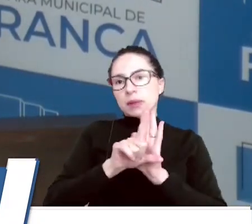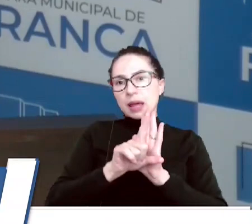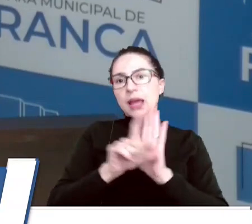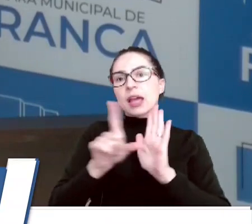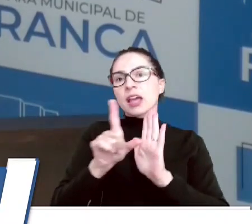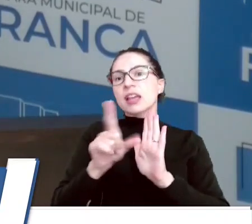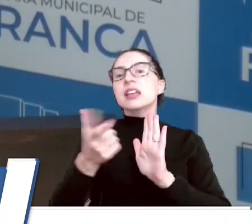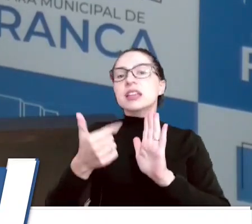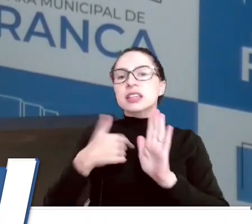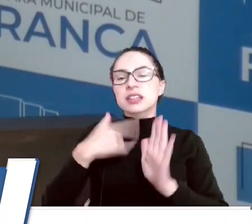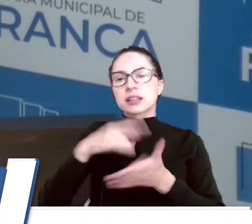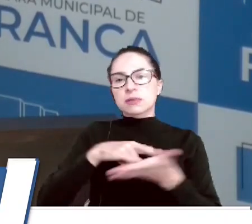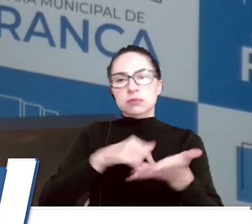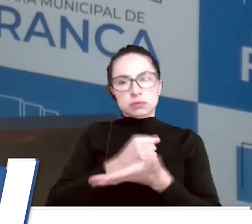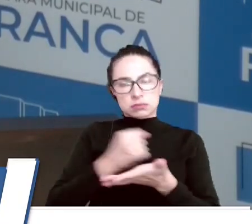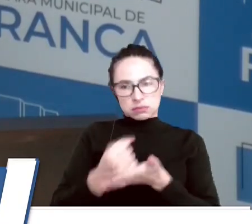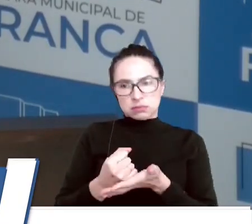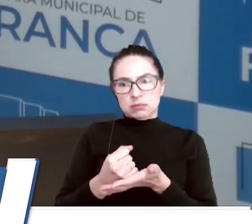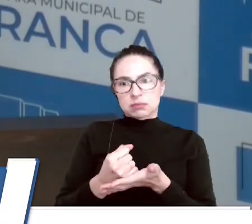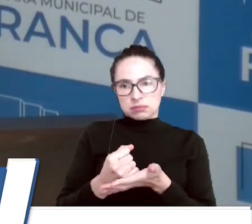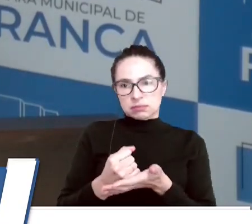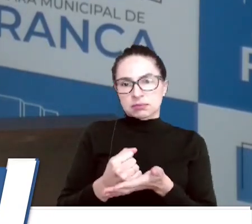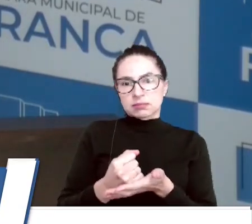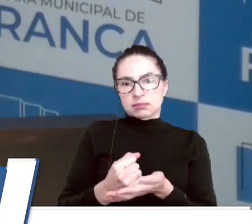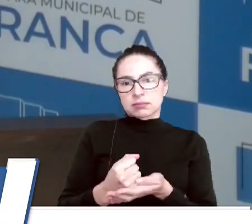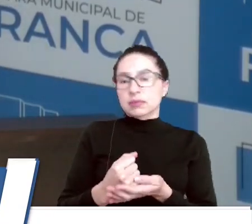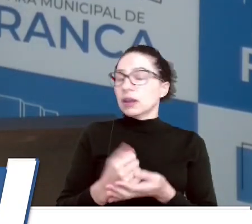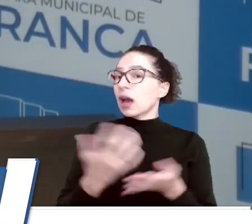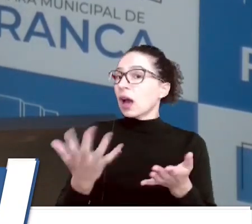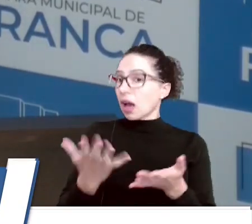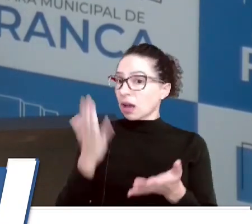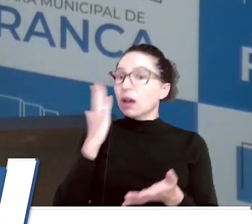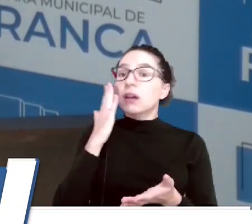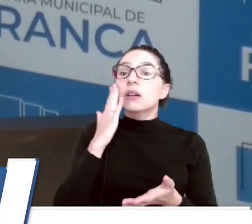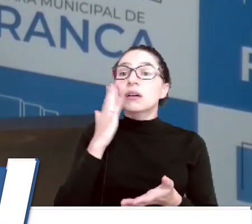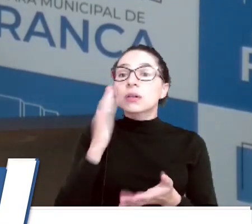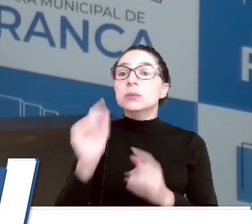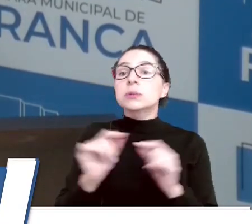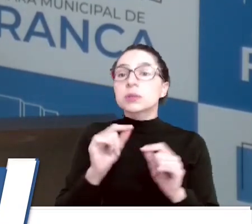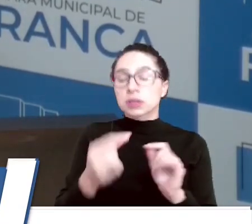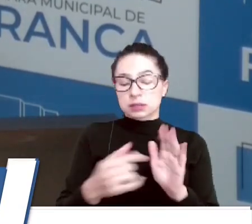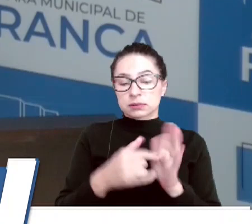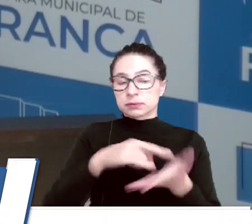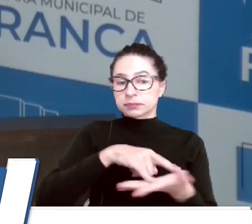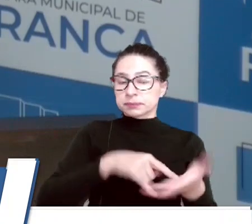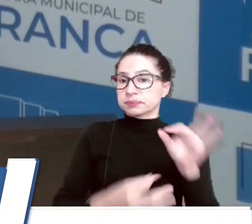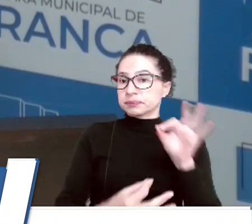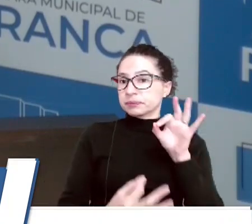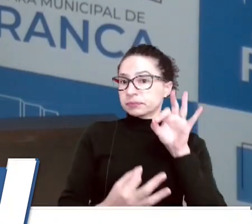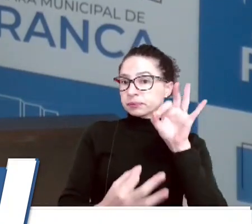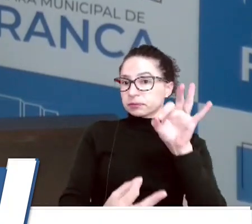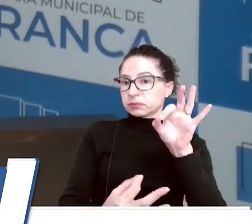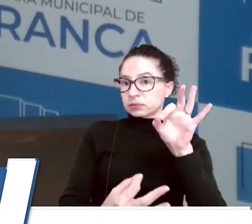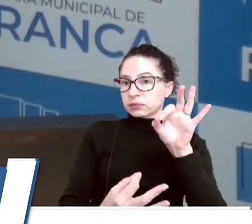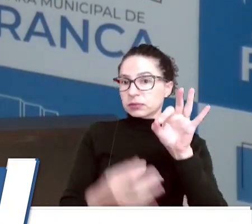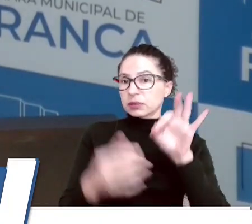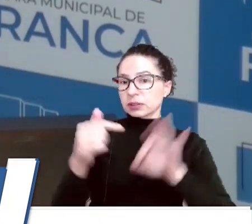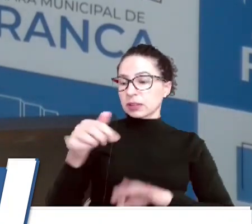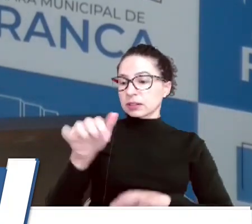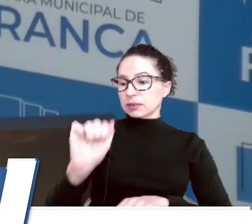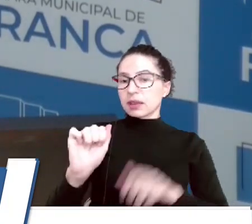lastreou um contrato. Agora sabemos, está aí no documento 7A e